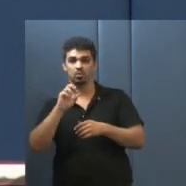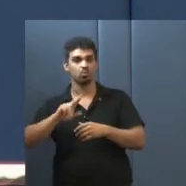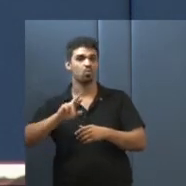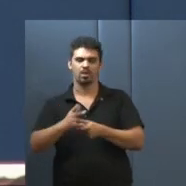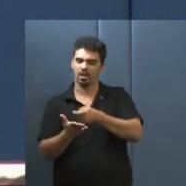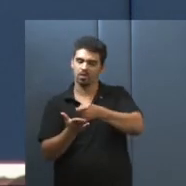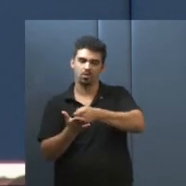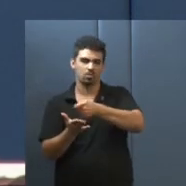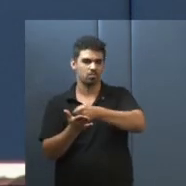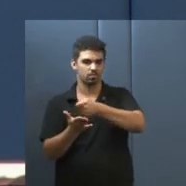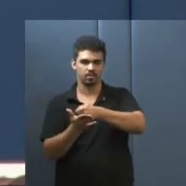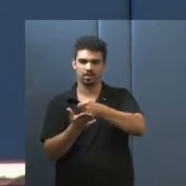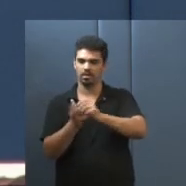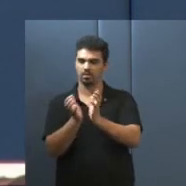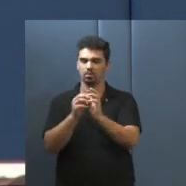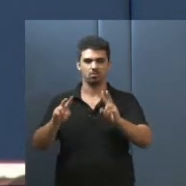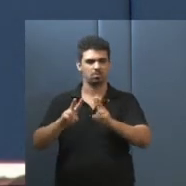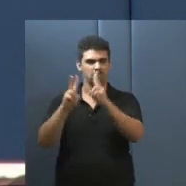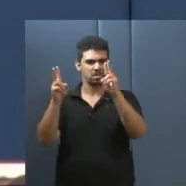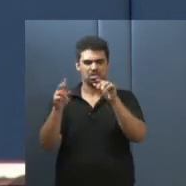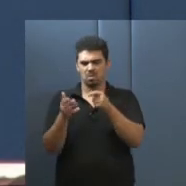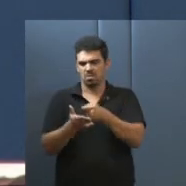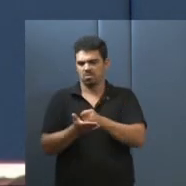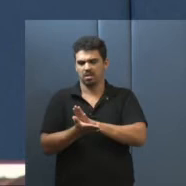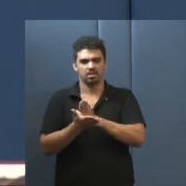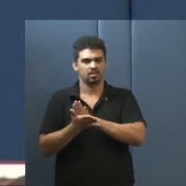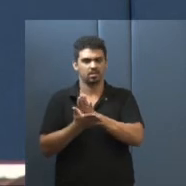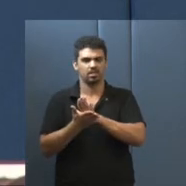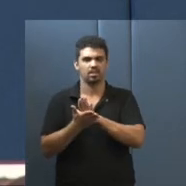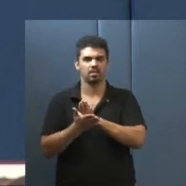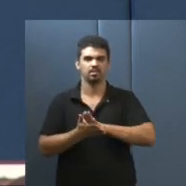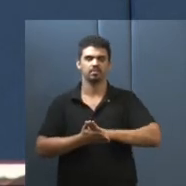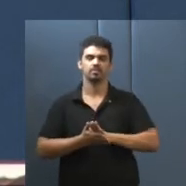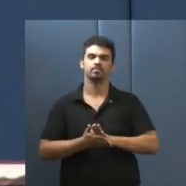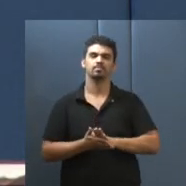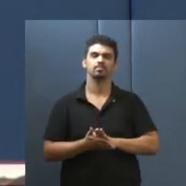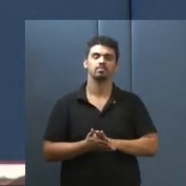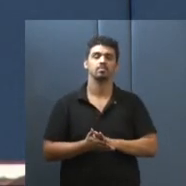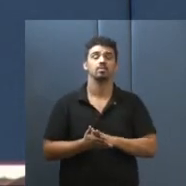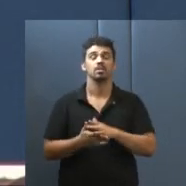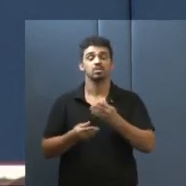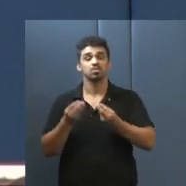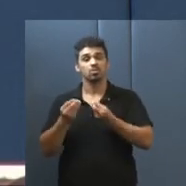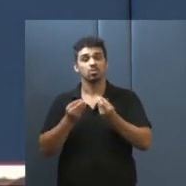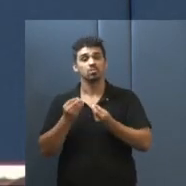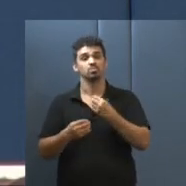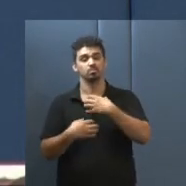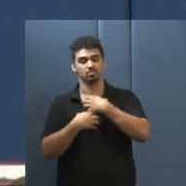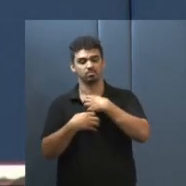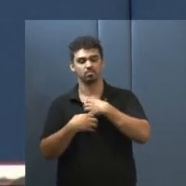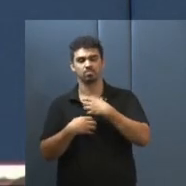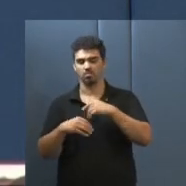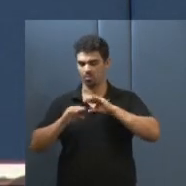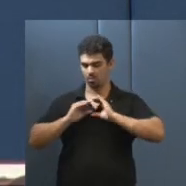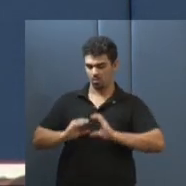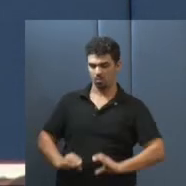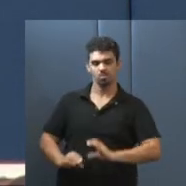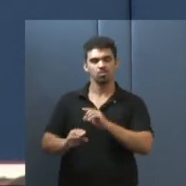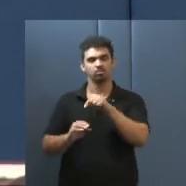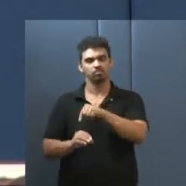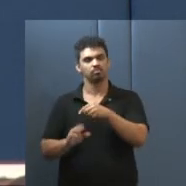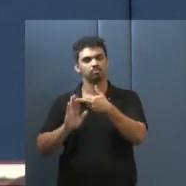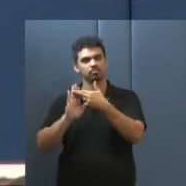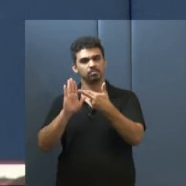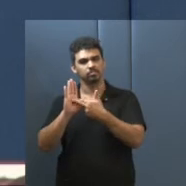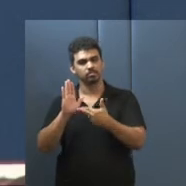nós no Clube de Paris não somos obrigados a nada, existe ali a intenção, o ânimo de que aquilo se comporte, aquele foro se comporte como um